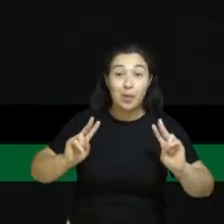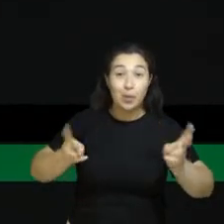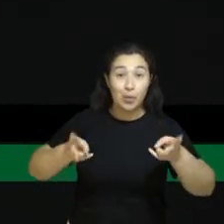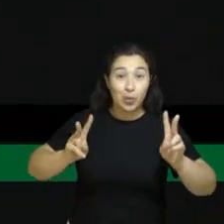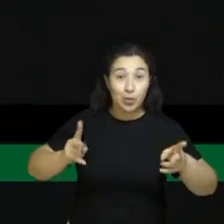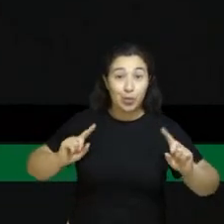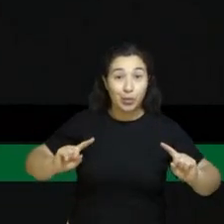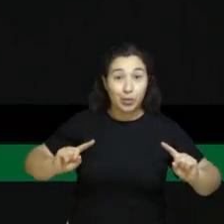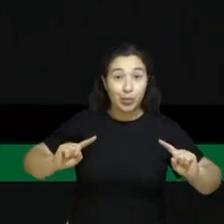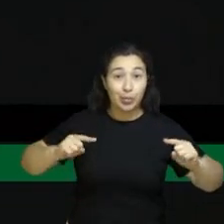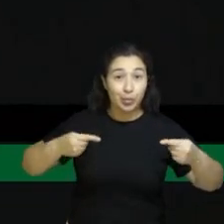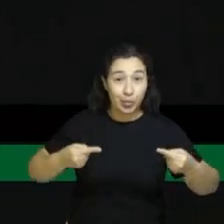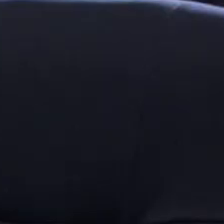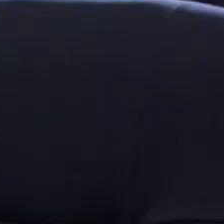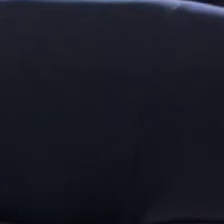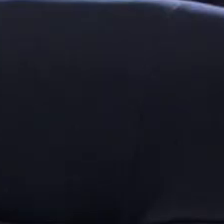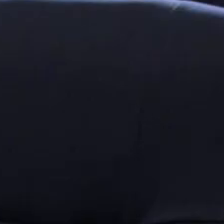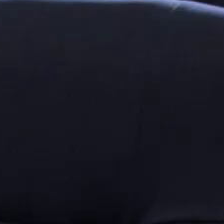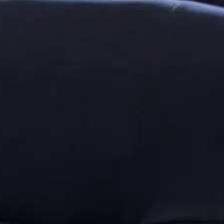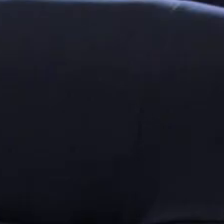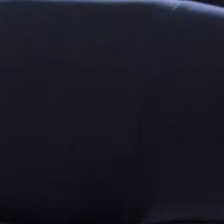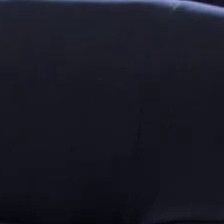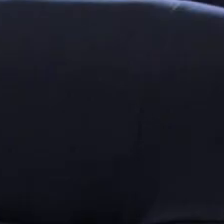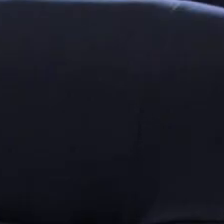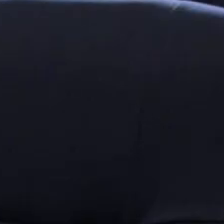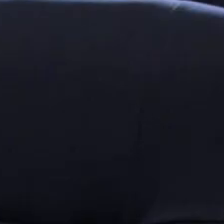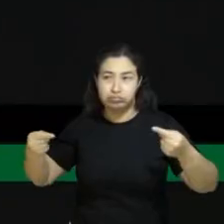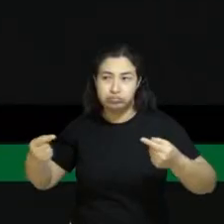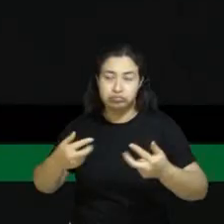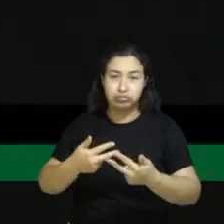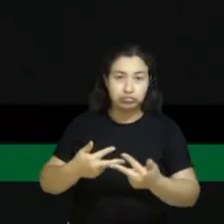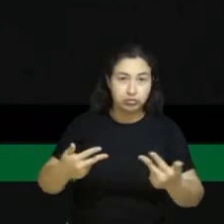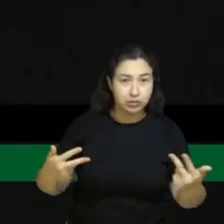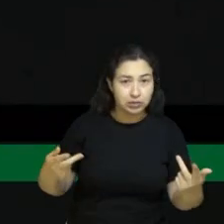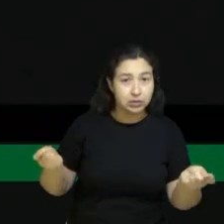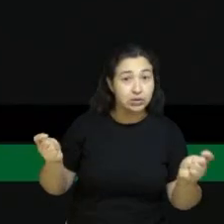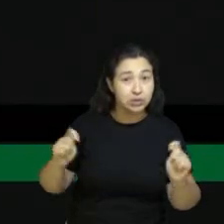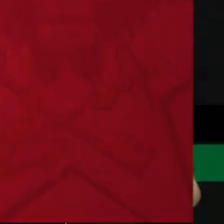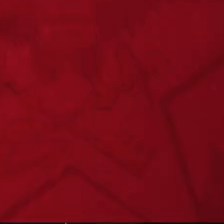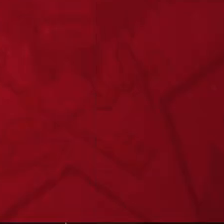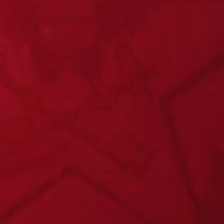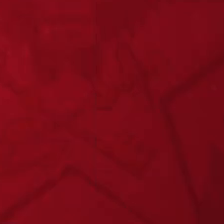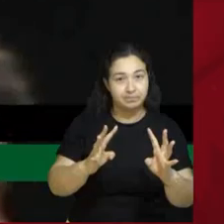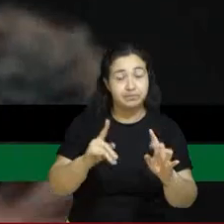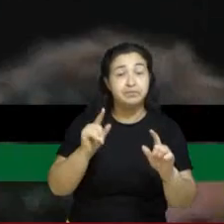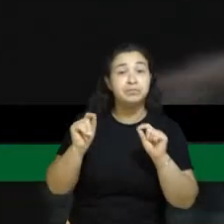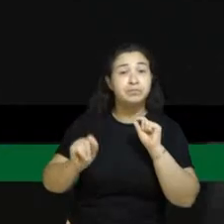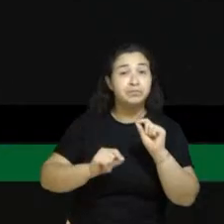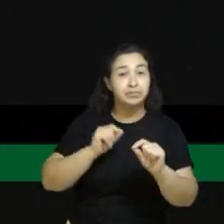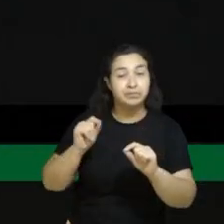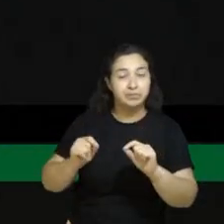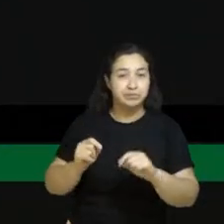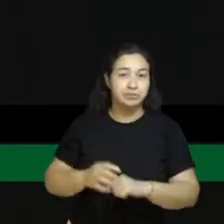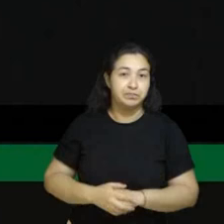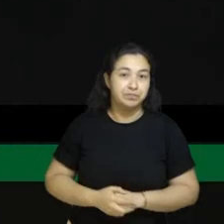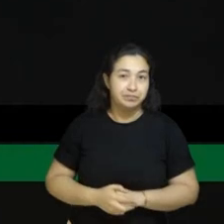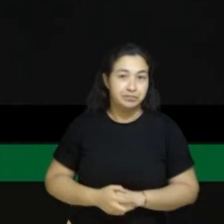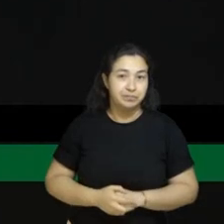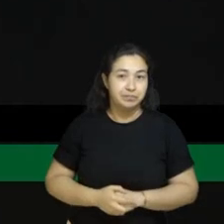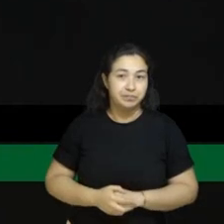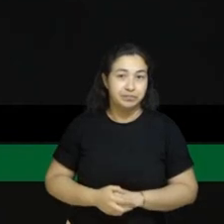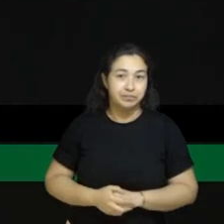e destacou as ações necessárias para o desenvolvimento do setor agrícola no estado. A transformação